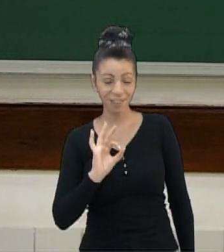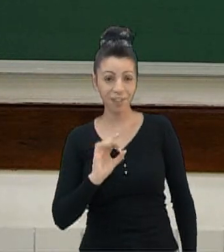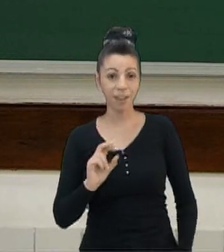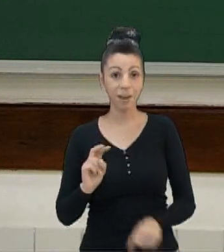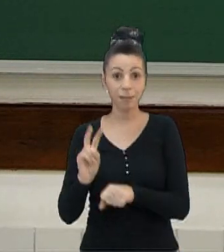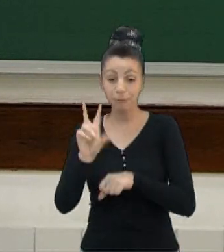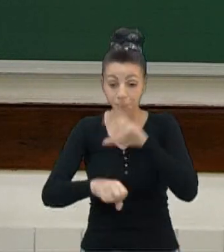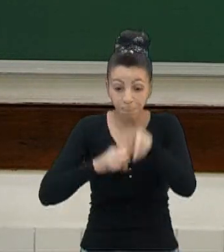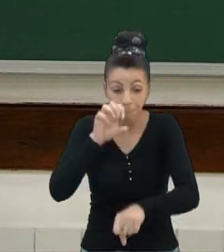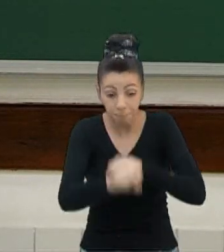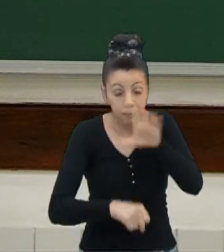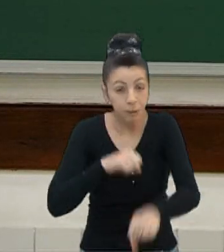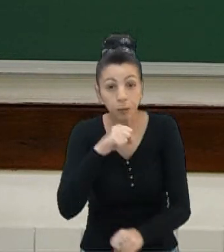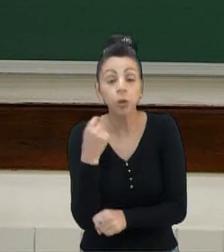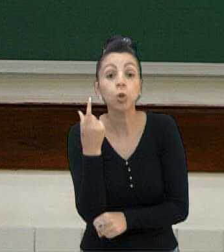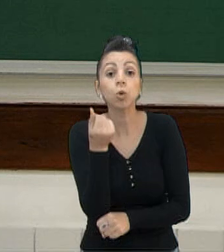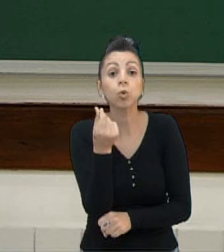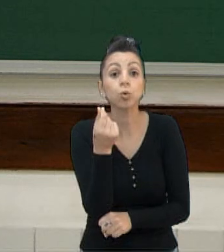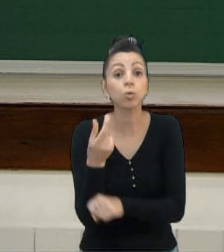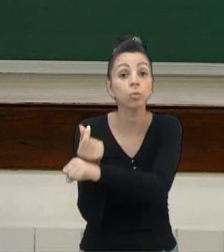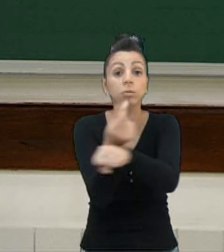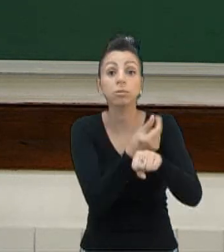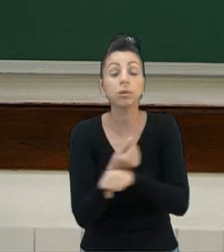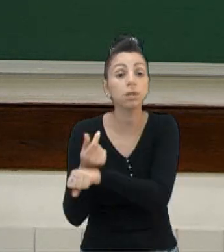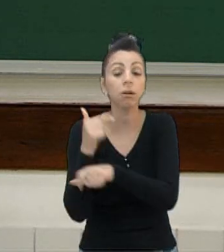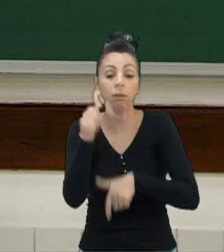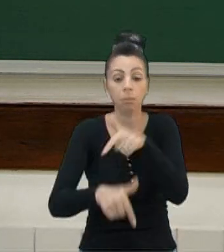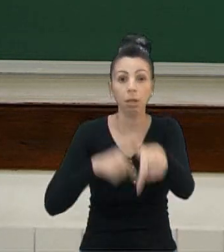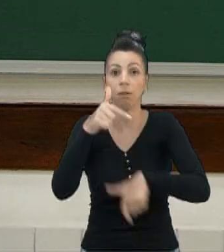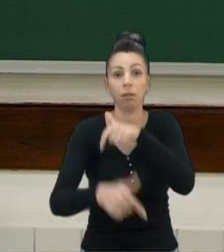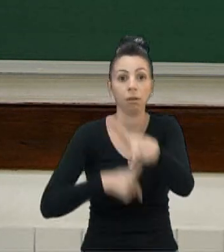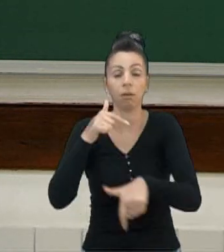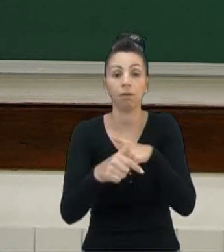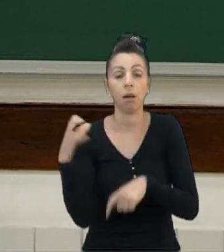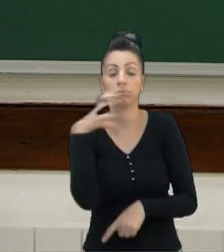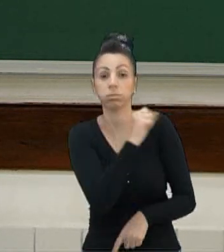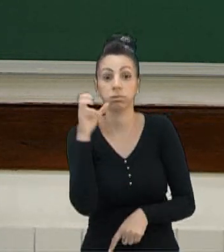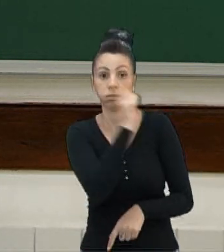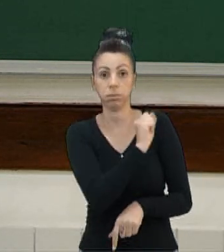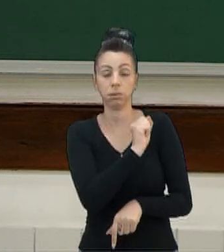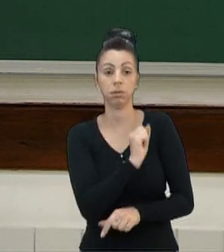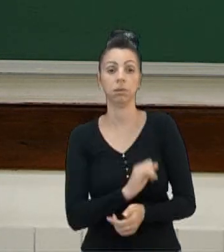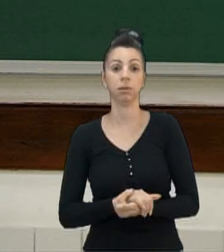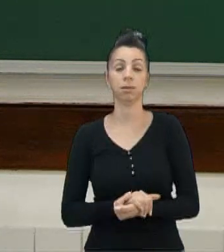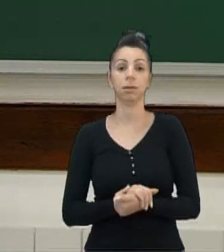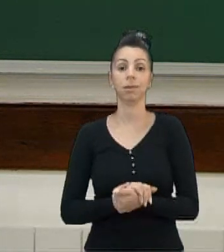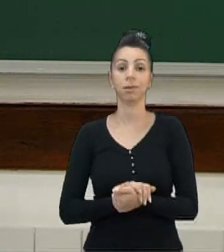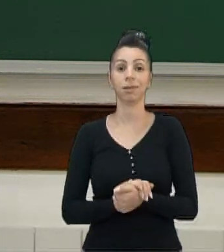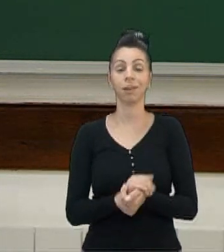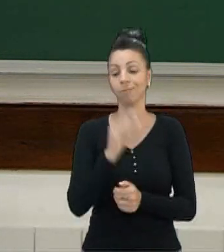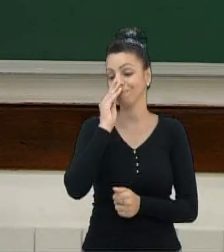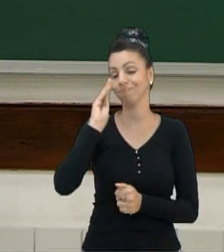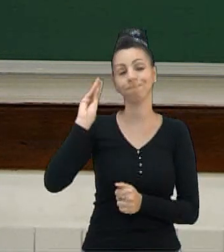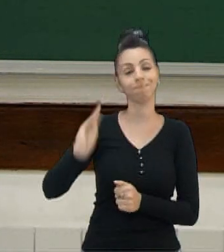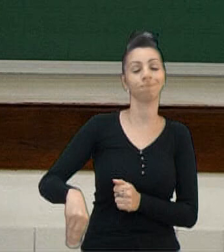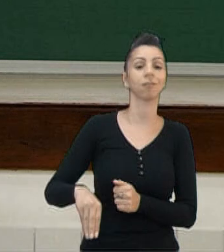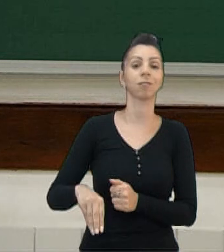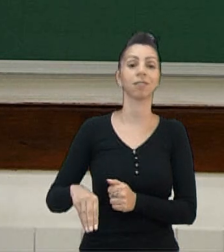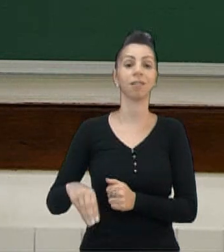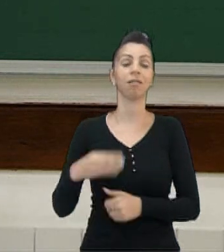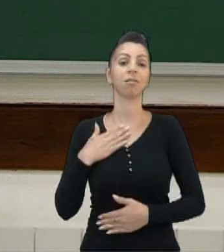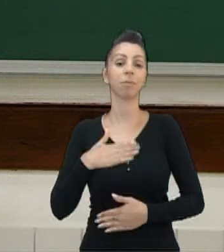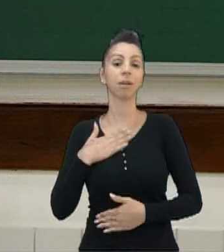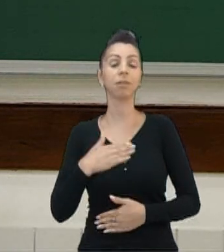lucro, né? Dessa margem de lucro, desse trabalho, dessa correria e não aproveita os